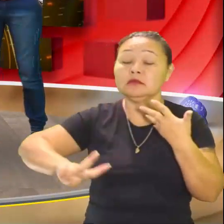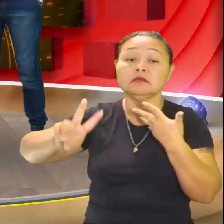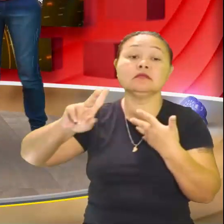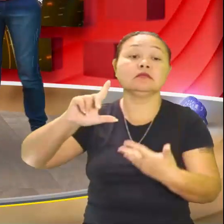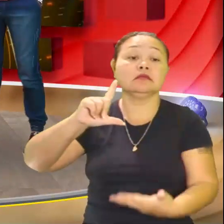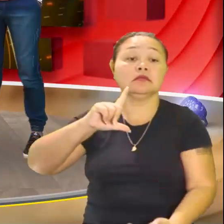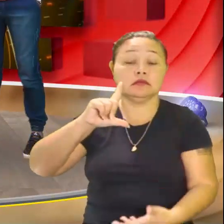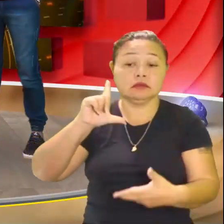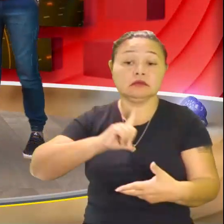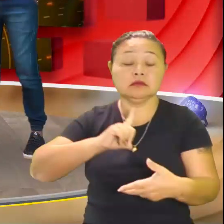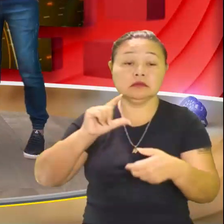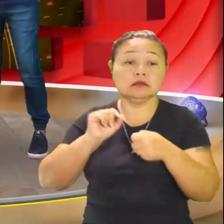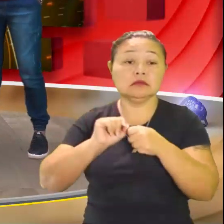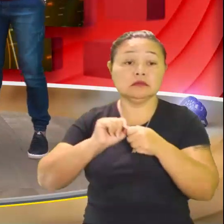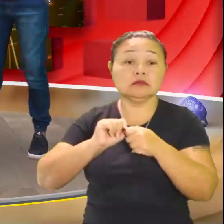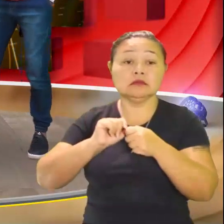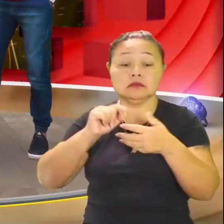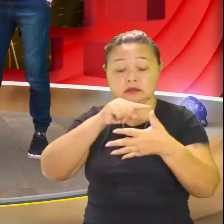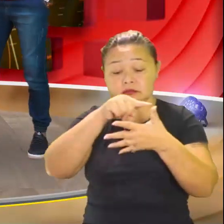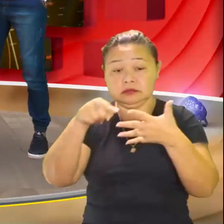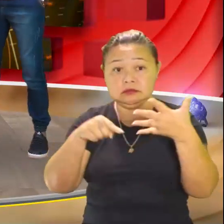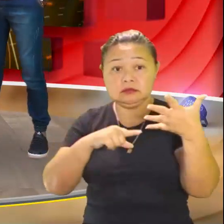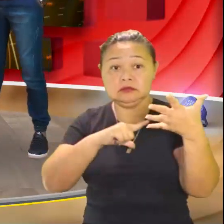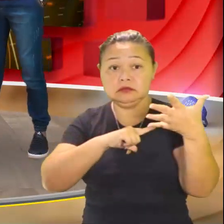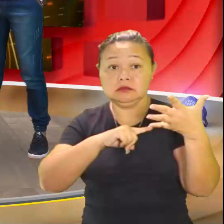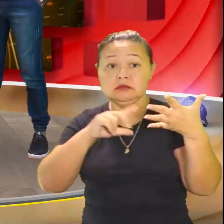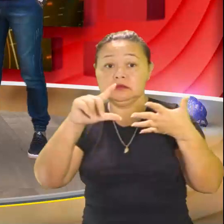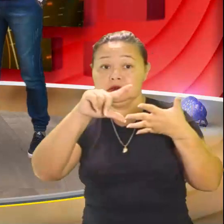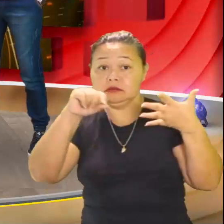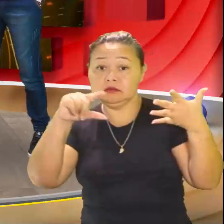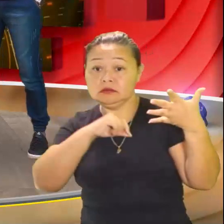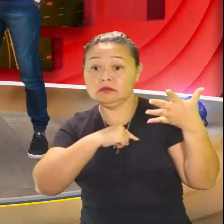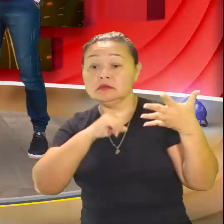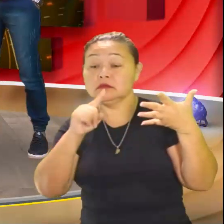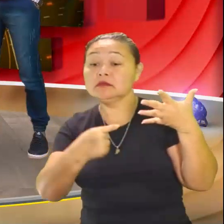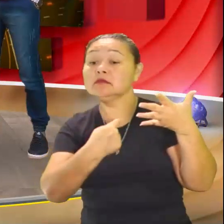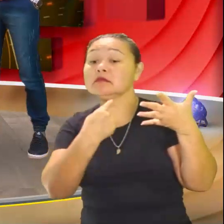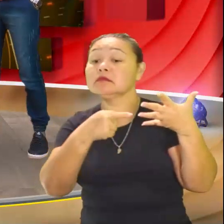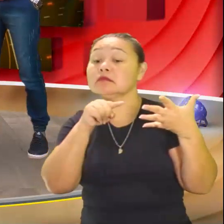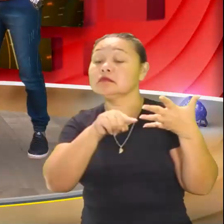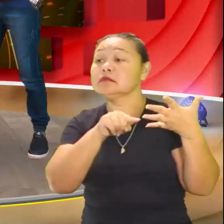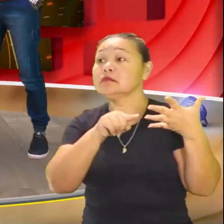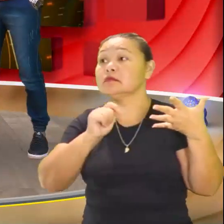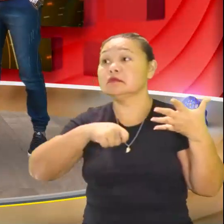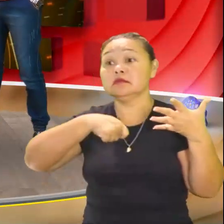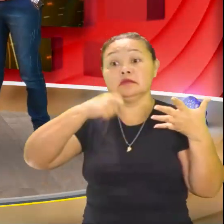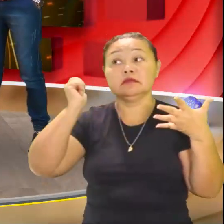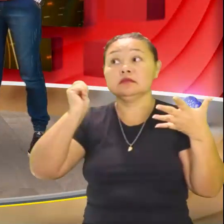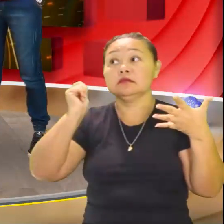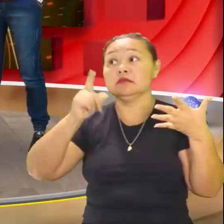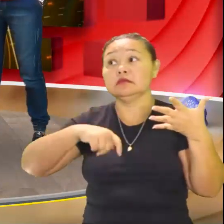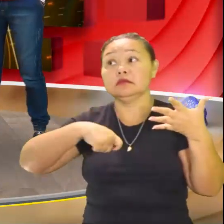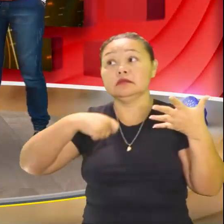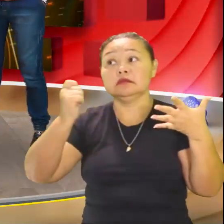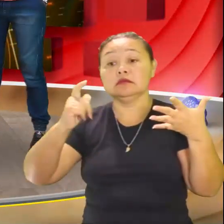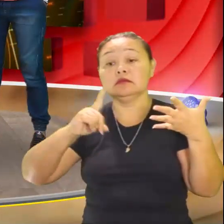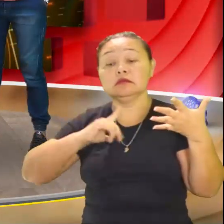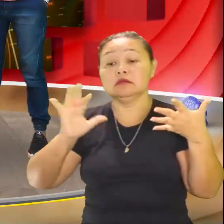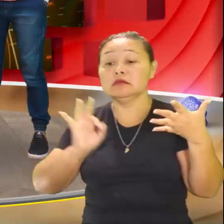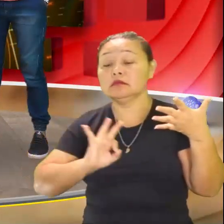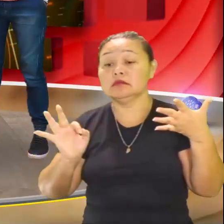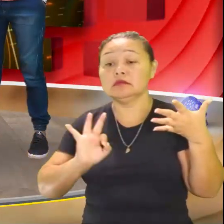for prestar, fazer, você vai ver que das 5 alternativas que temos, uma delas é aquela impossível, né? Aquela